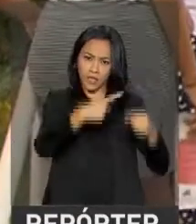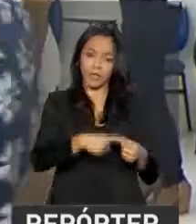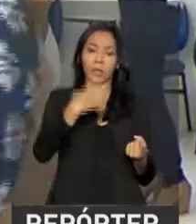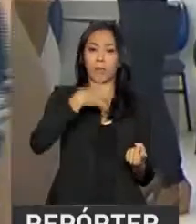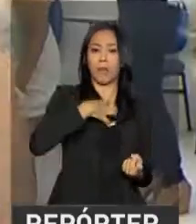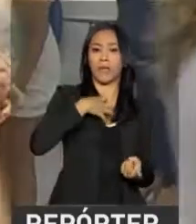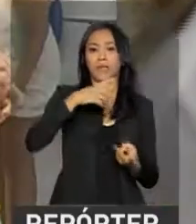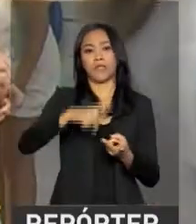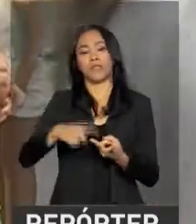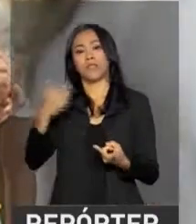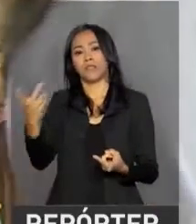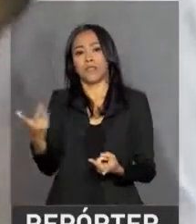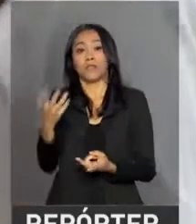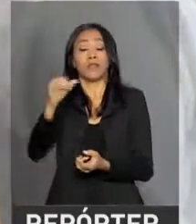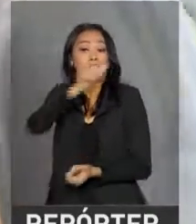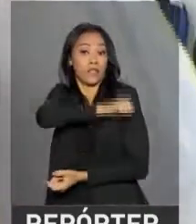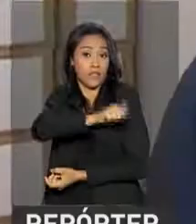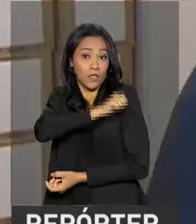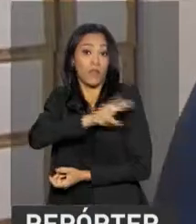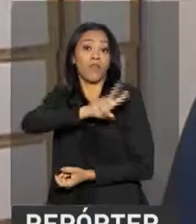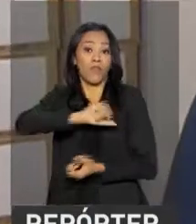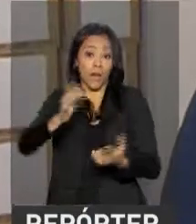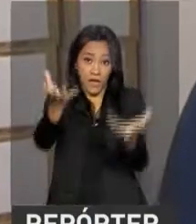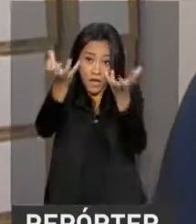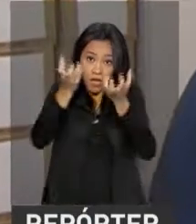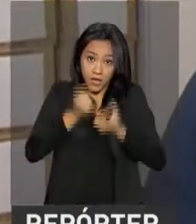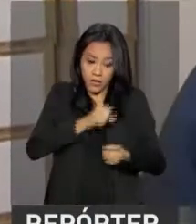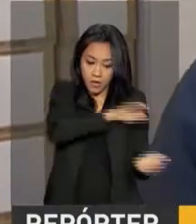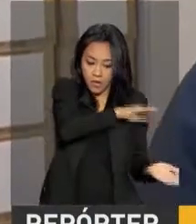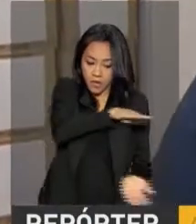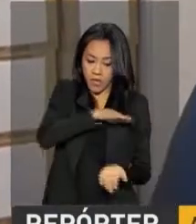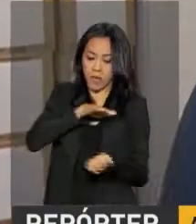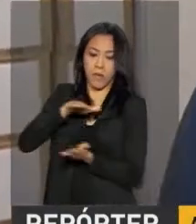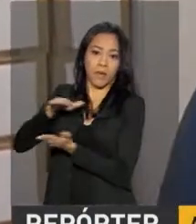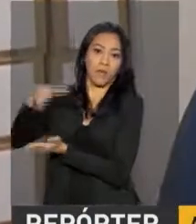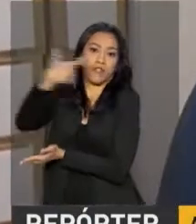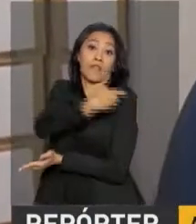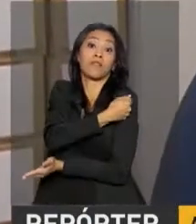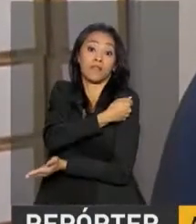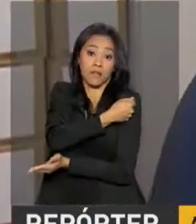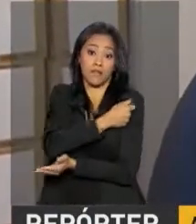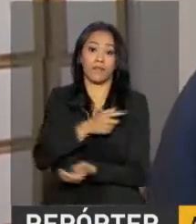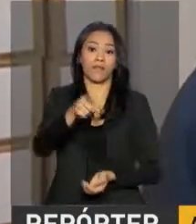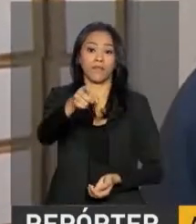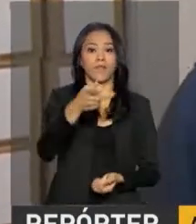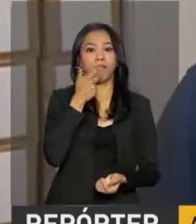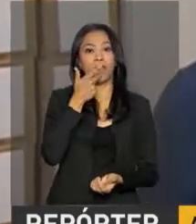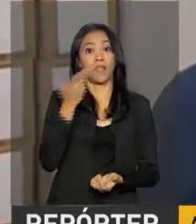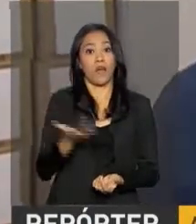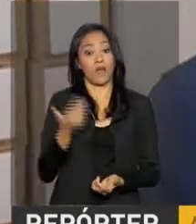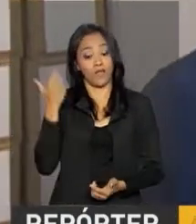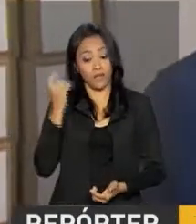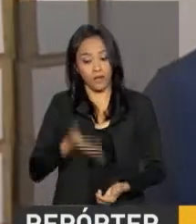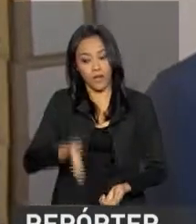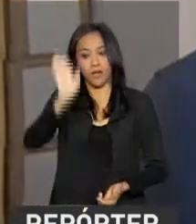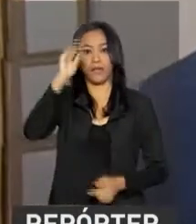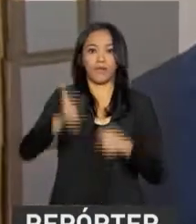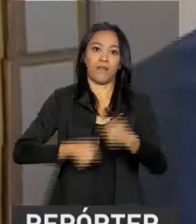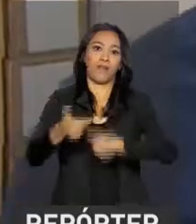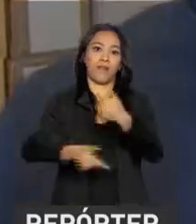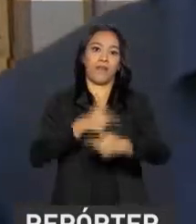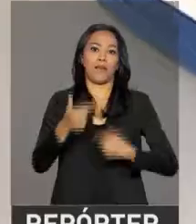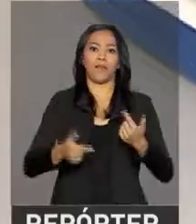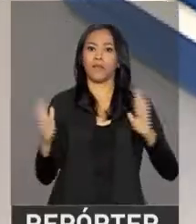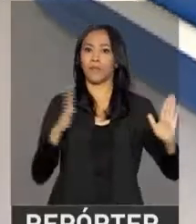de janeiro vão receber as doses agora estou tranquila agora é só ir trabalhar e imune daqui um período de